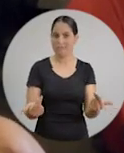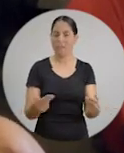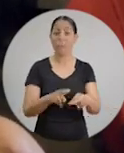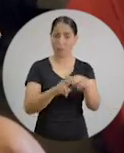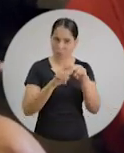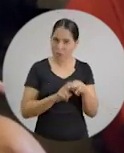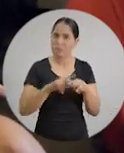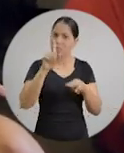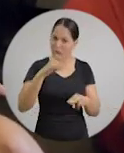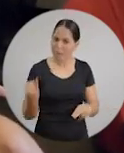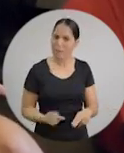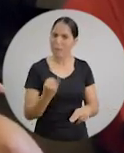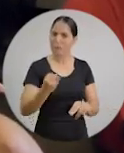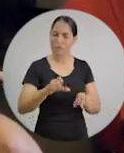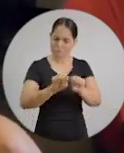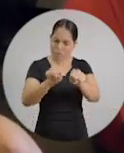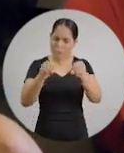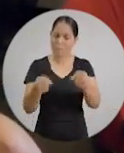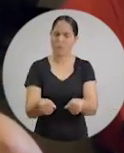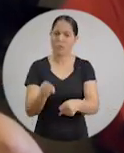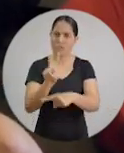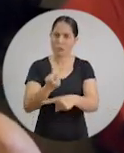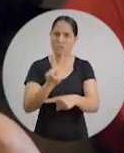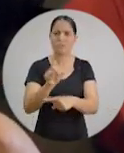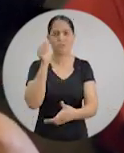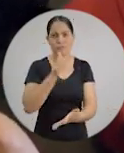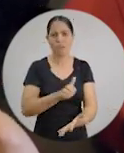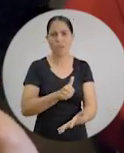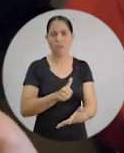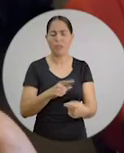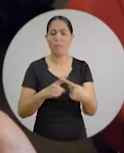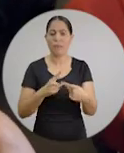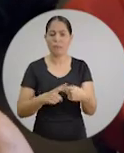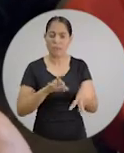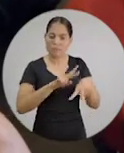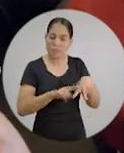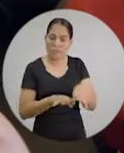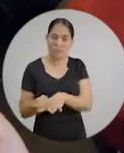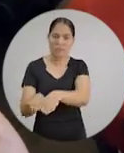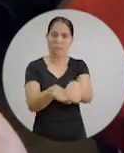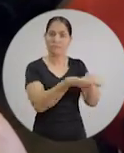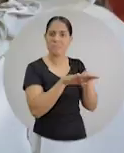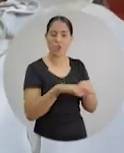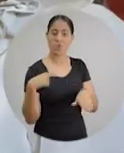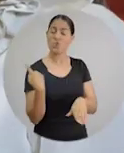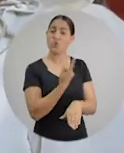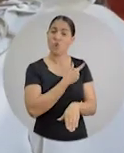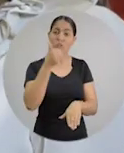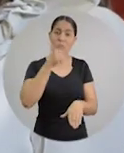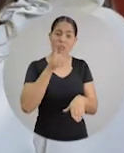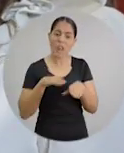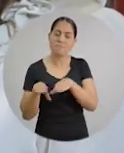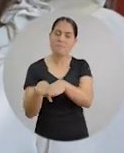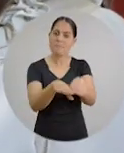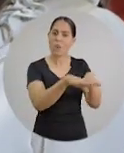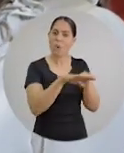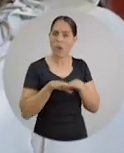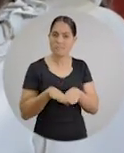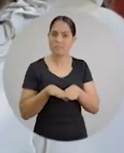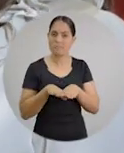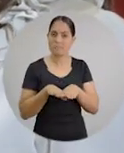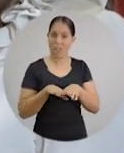isso que o combate à violência contra a mulher é uma luta ligada à afirmação da igualdade de gênero. Somos